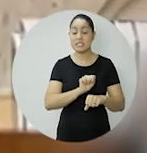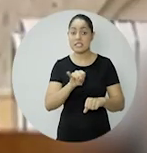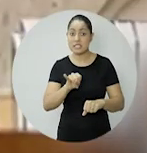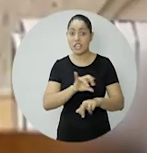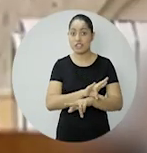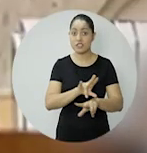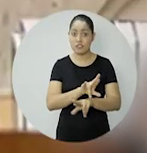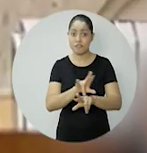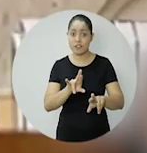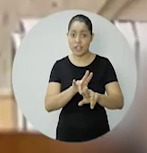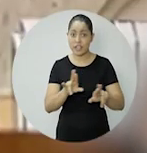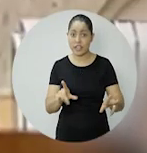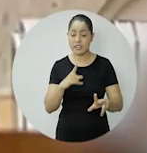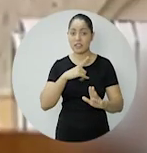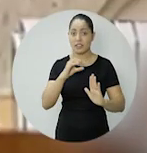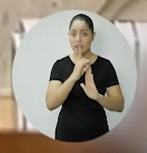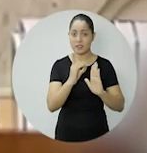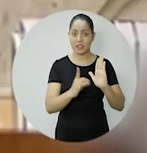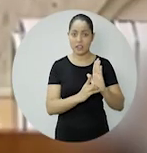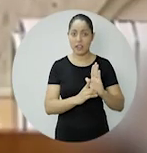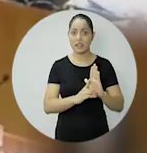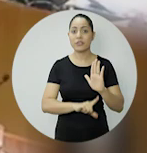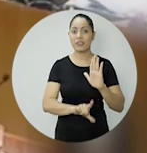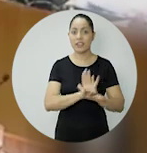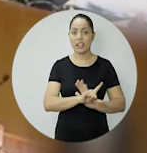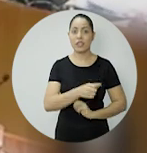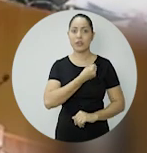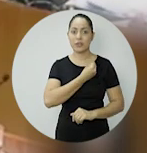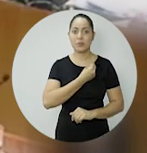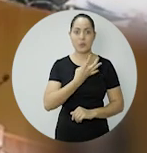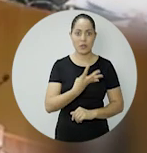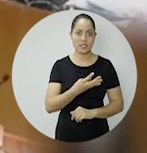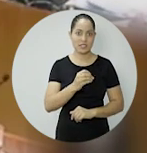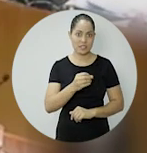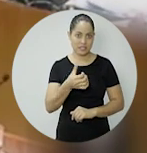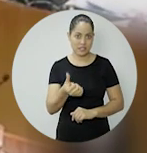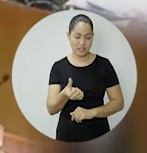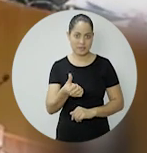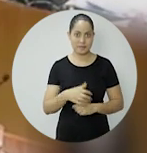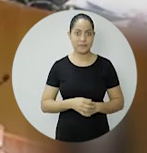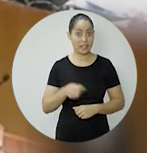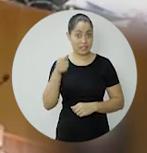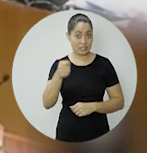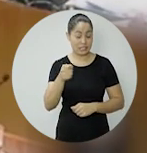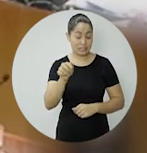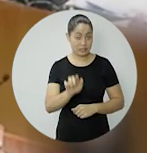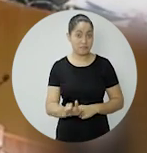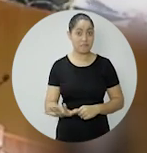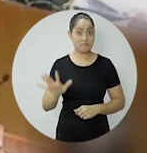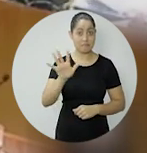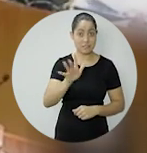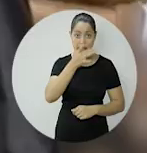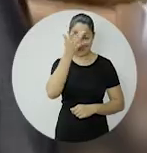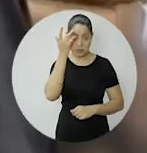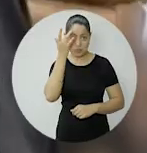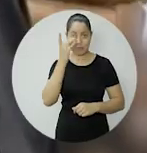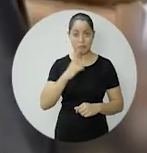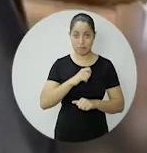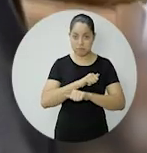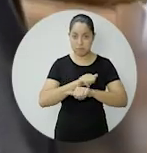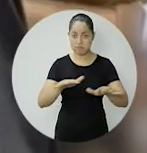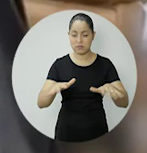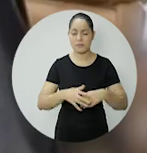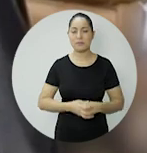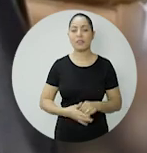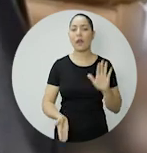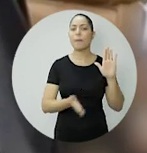veicularem base de cálculo distinta da prevista no Decreto-Lei 406. A decisão tem repercussão geral.